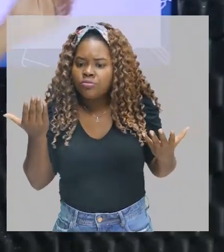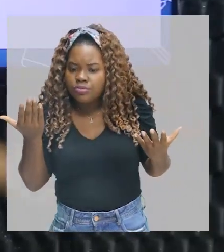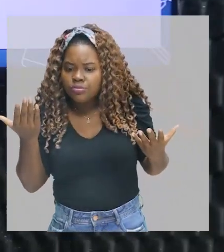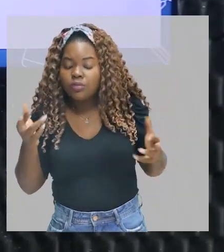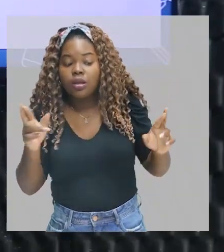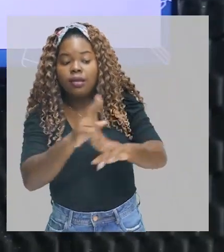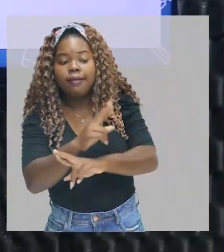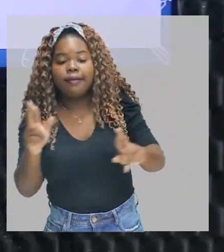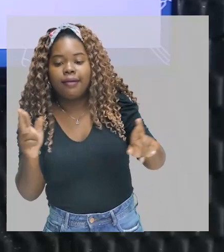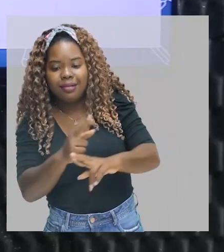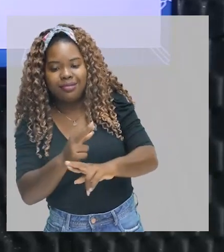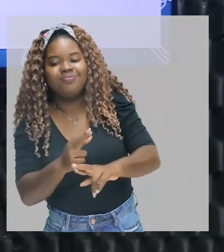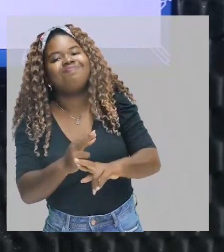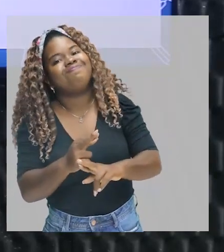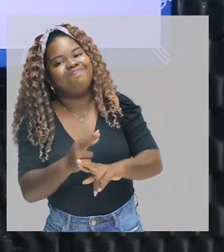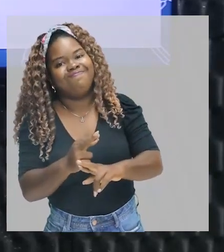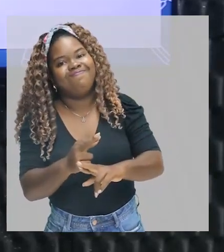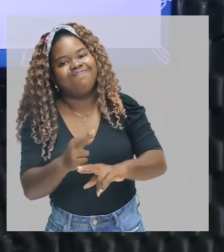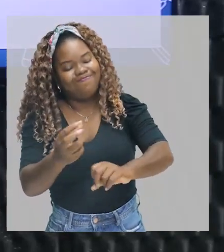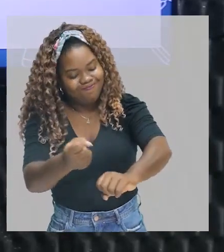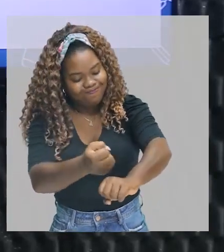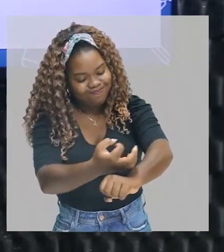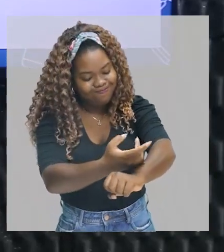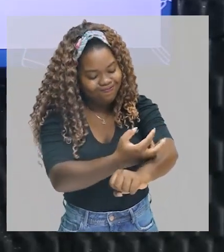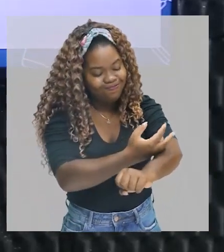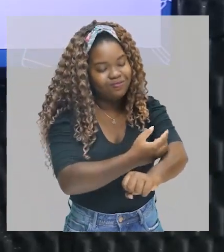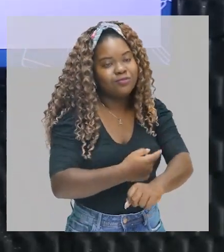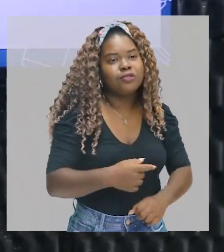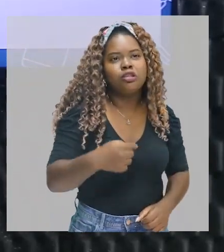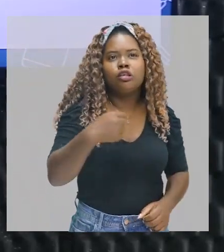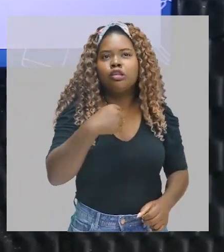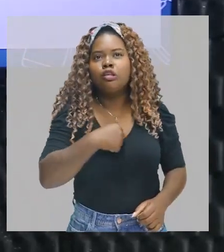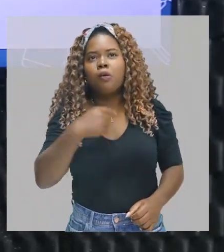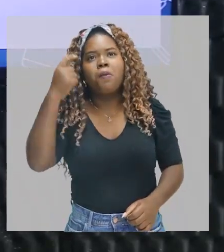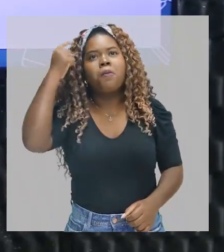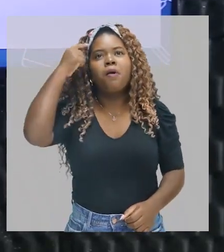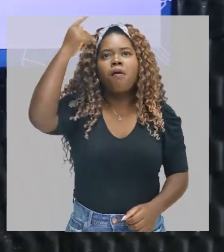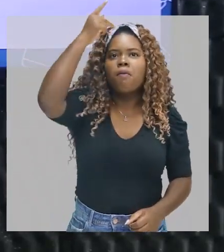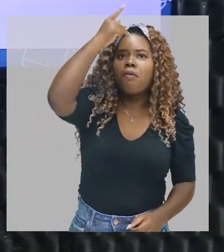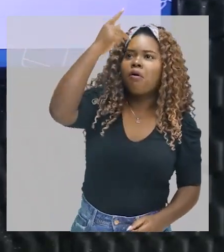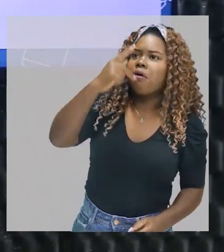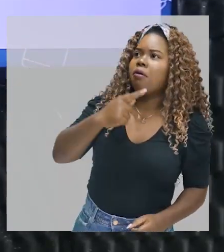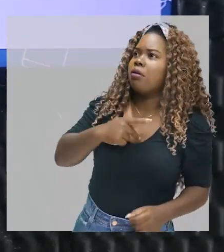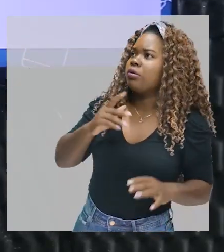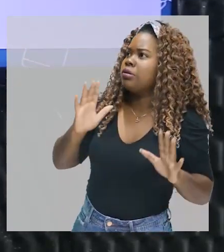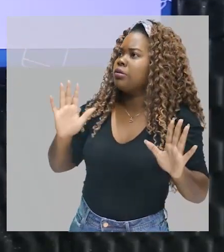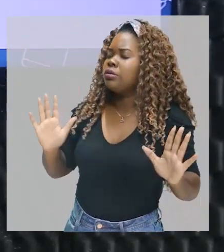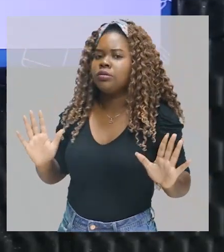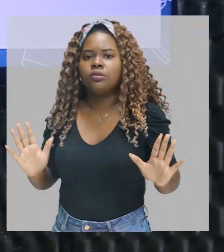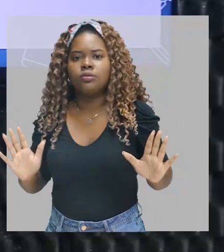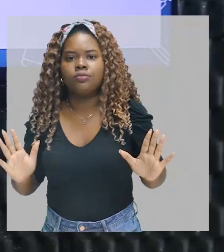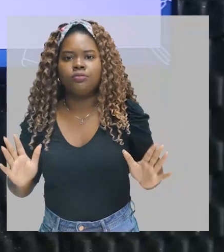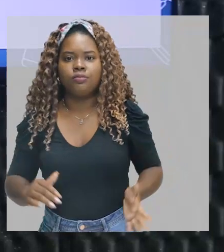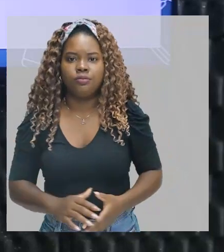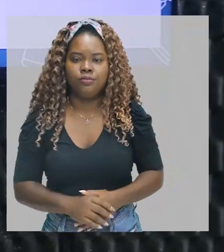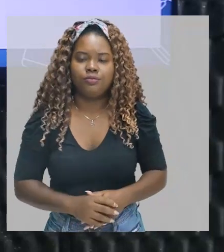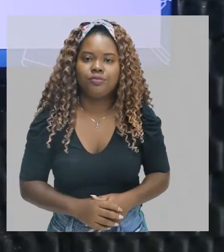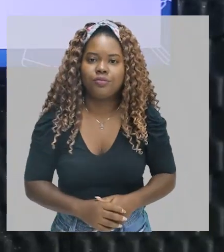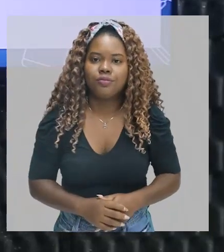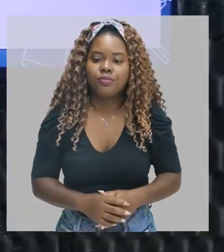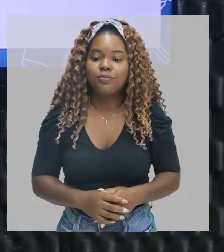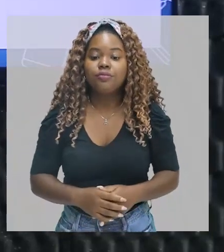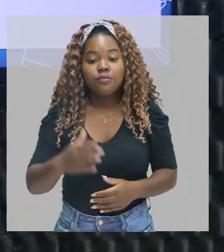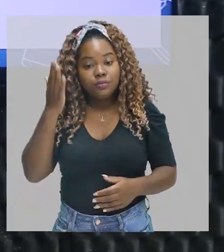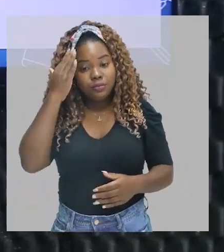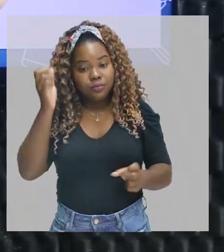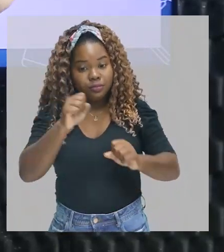em relação àquilo que eu idealizo. Aquilo que é idealizado não tem consistência ainda. Deu para entender? Então,